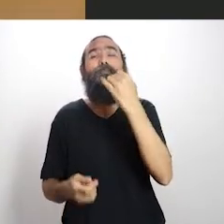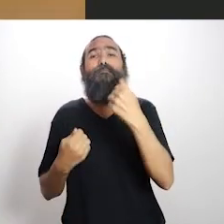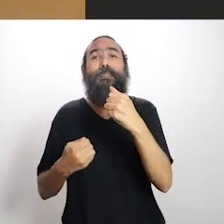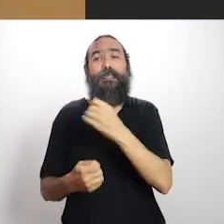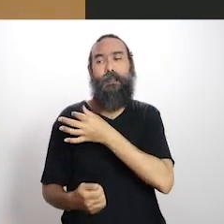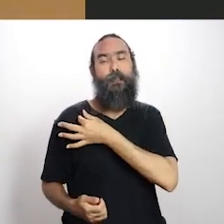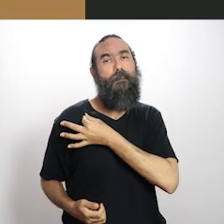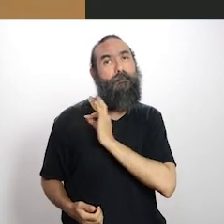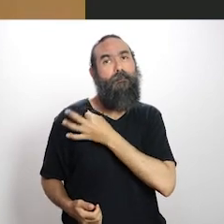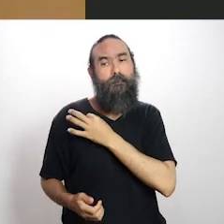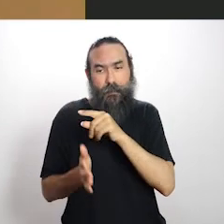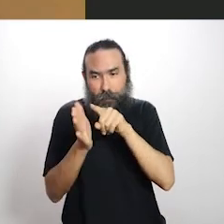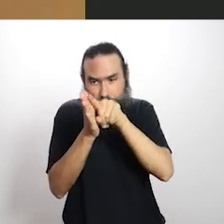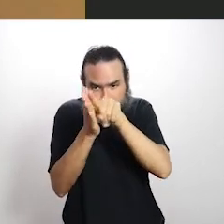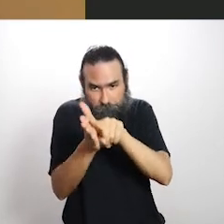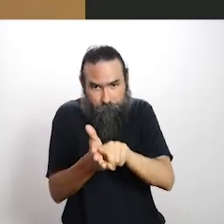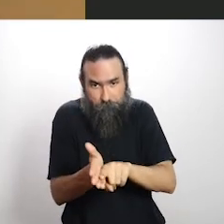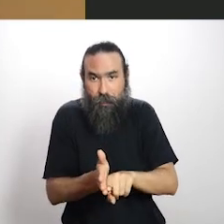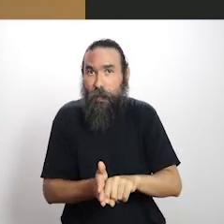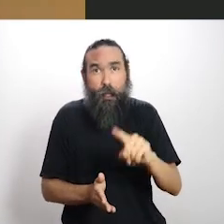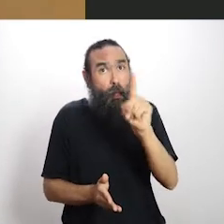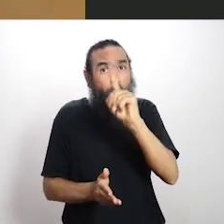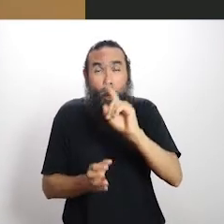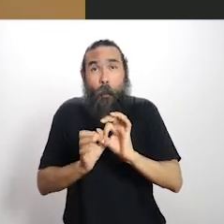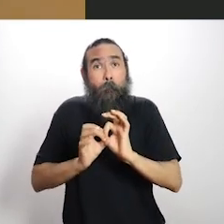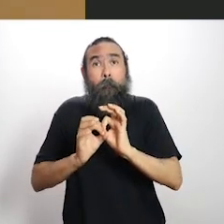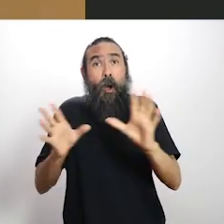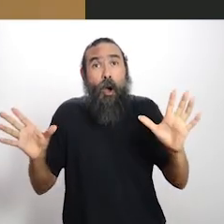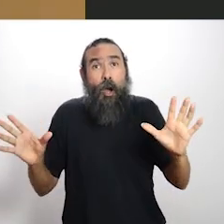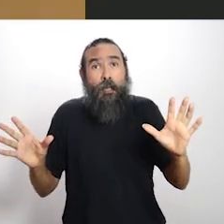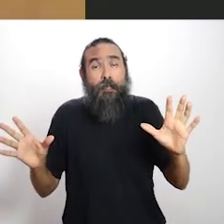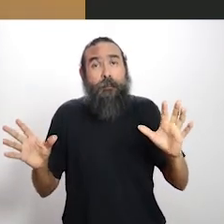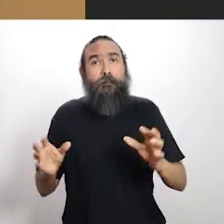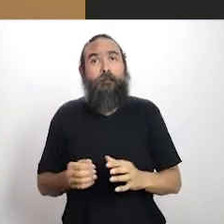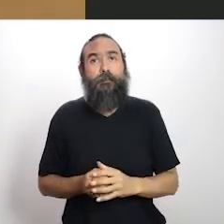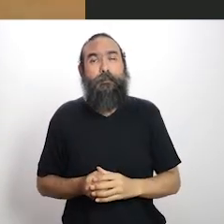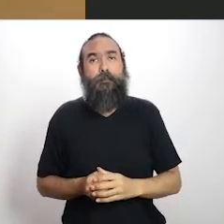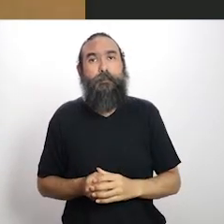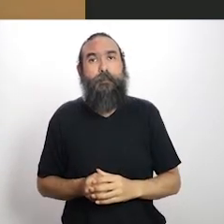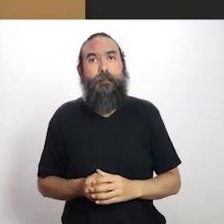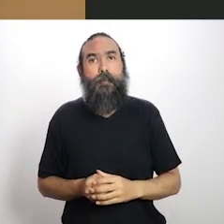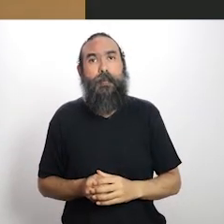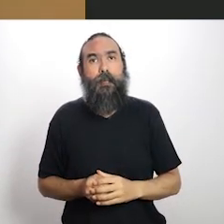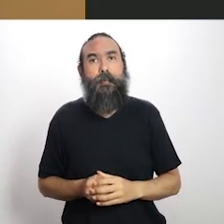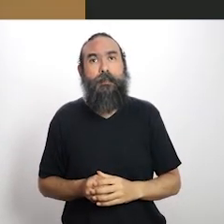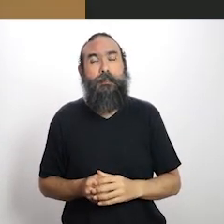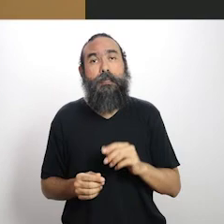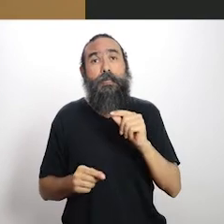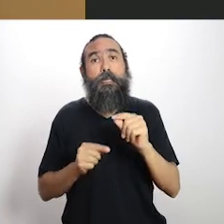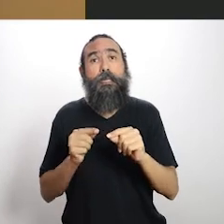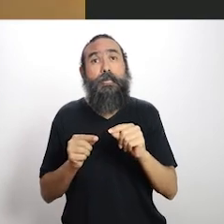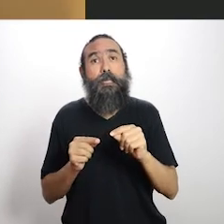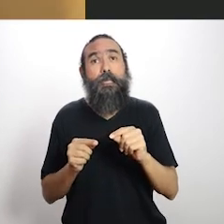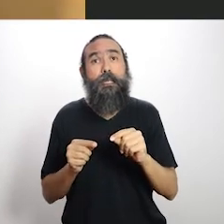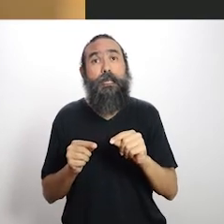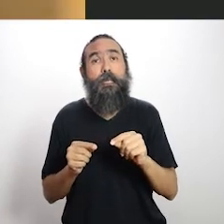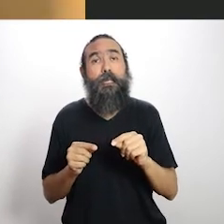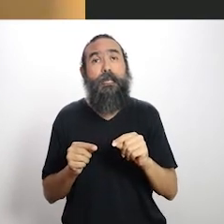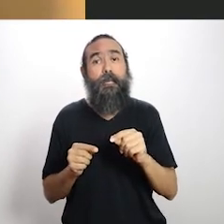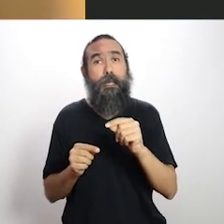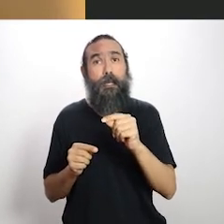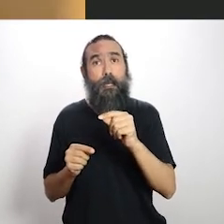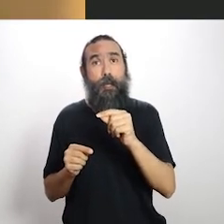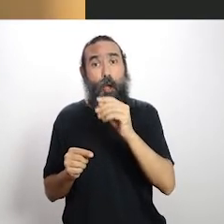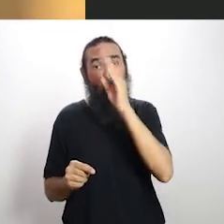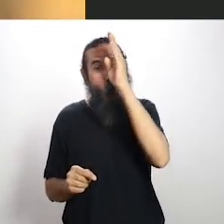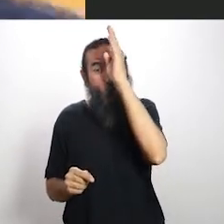desviado o objetivo os objetivos da lei que a gente cumpre rigorosamente segundo o texto da lei e